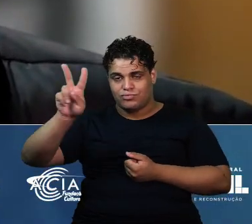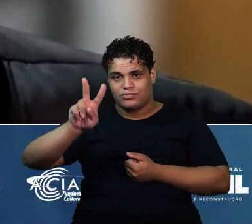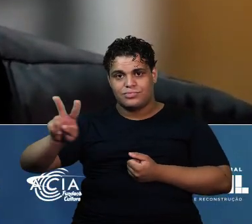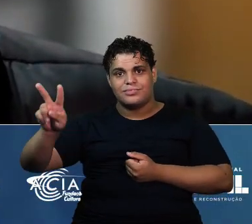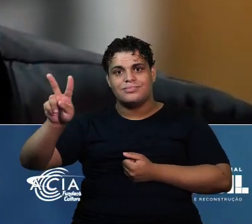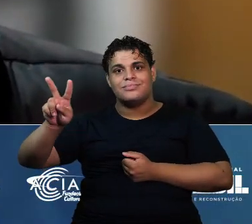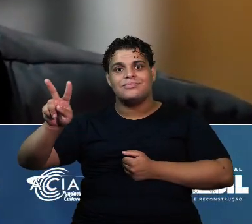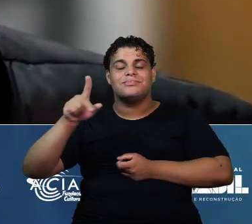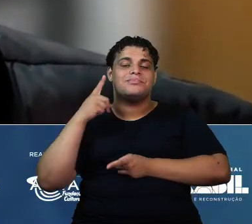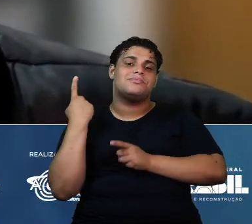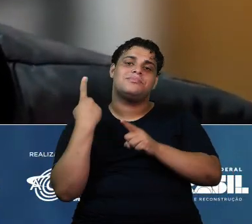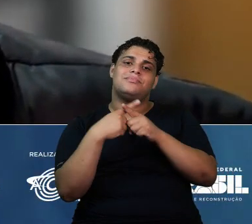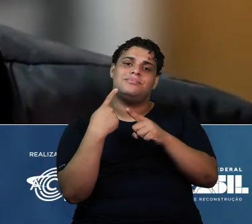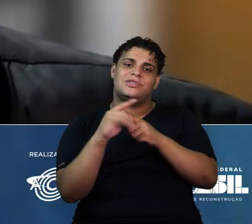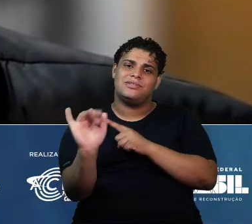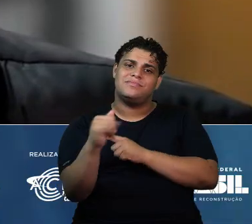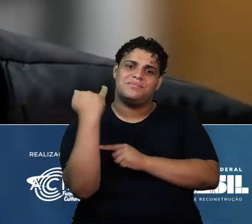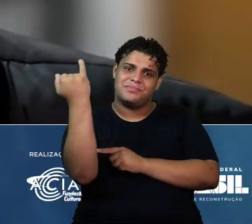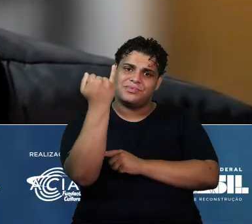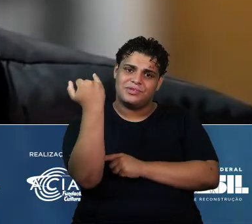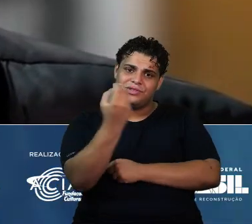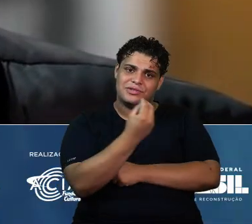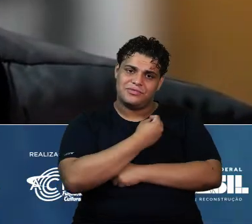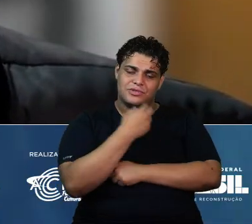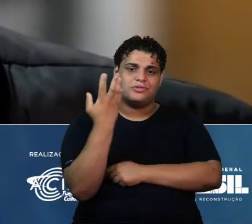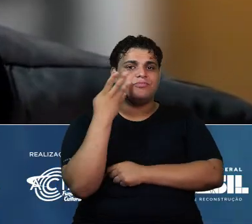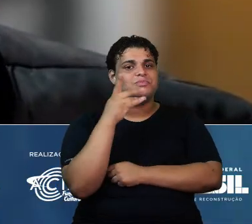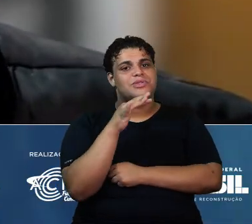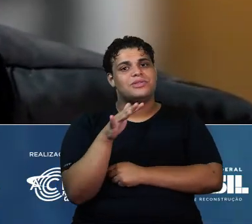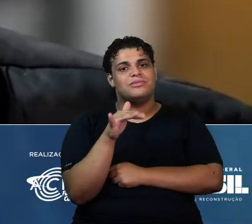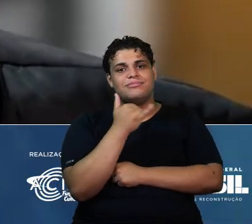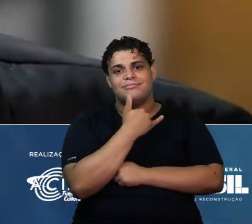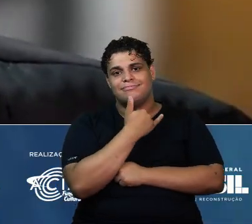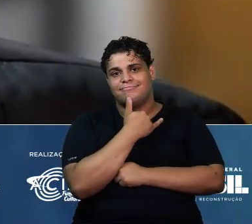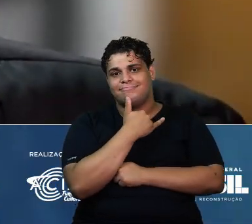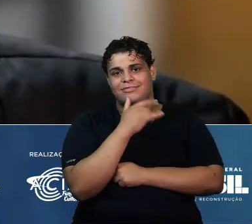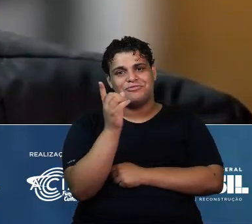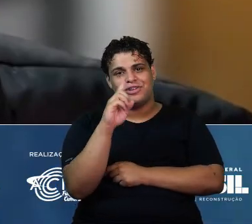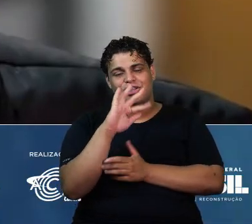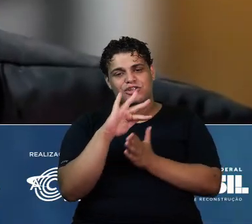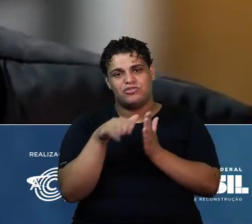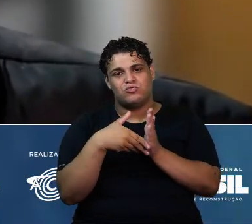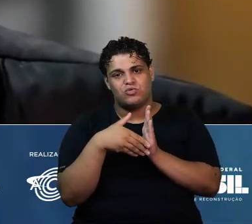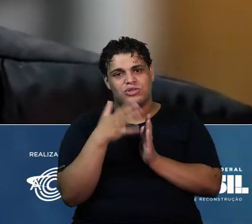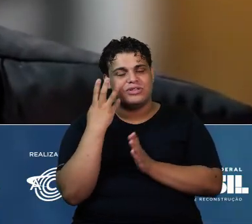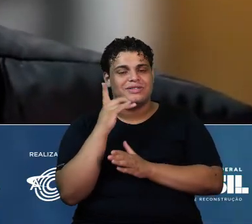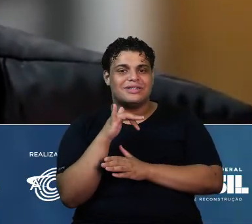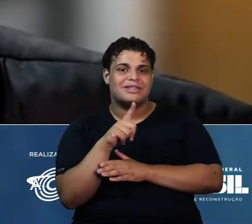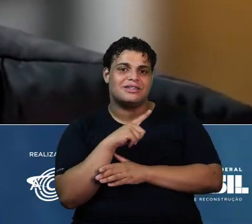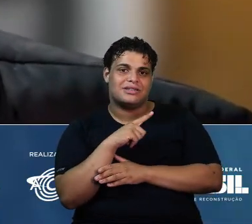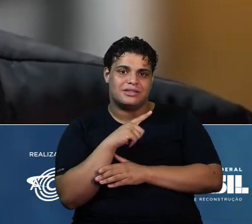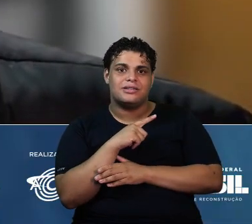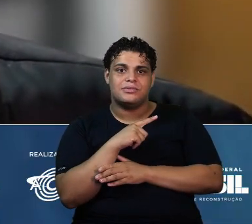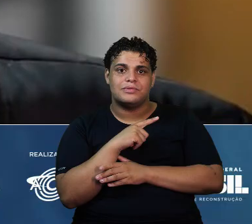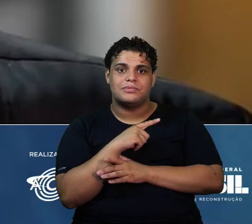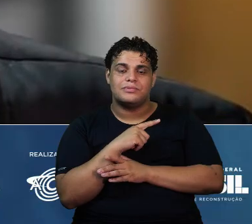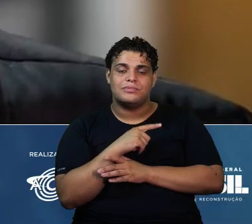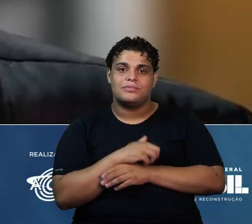é algo extremamente importante na vida de uma criança. Infelizmente, ainda nem todas as crianças do país têm essa